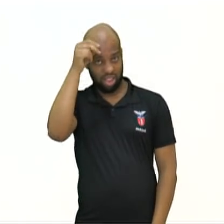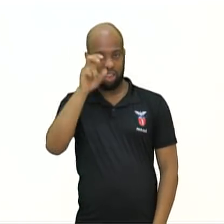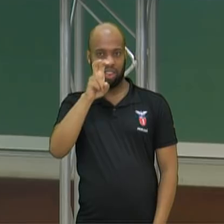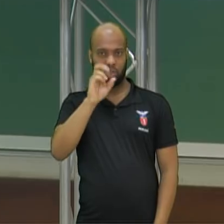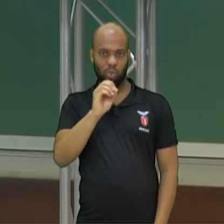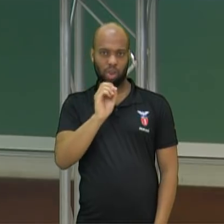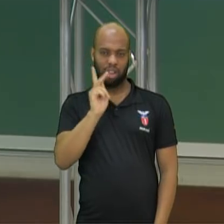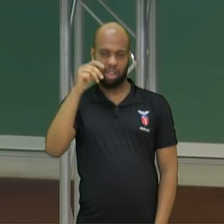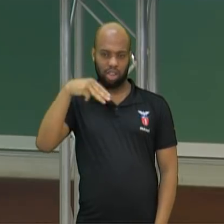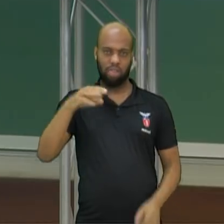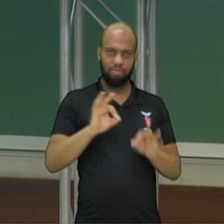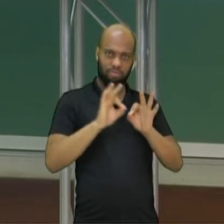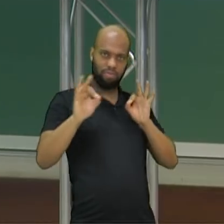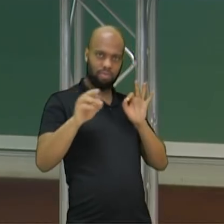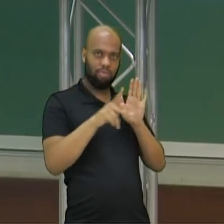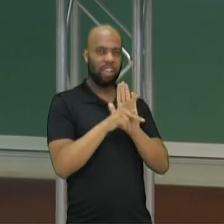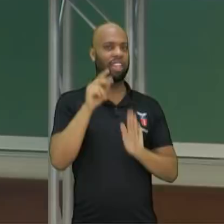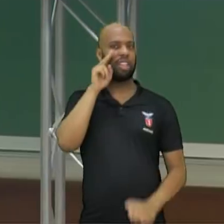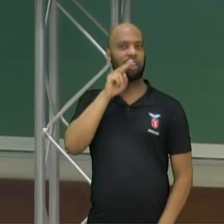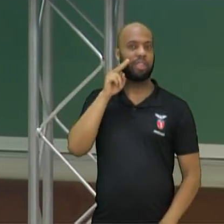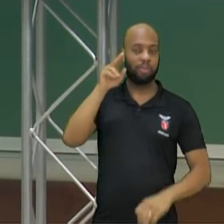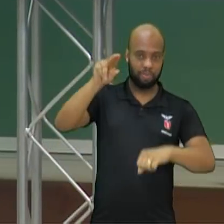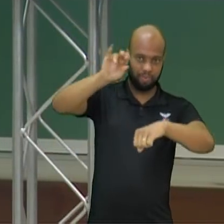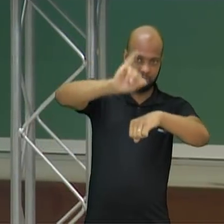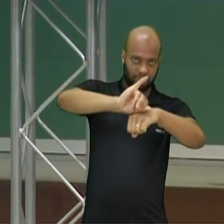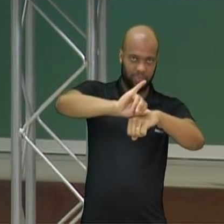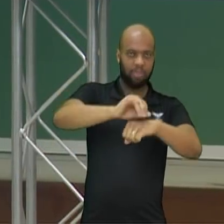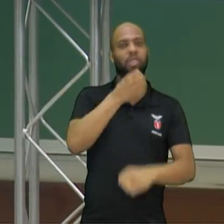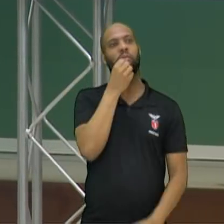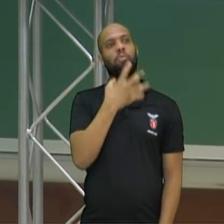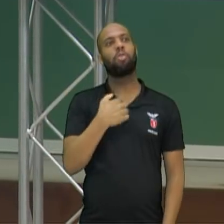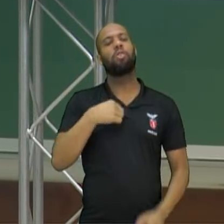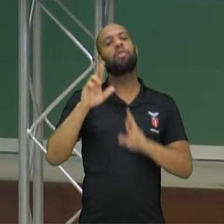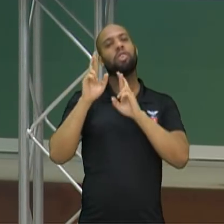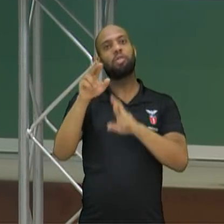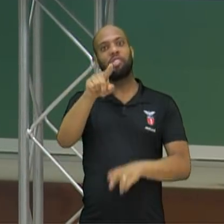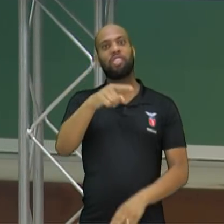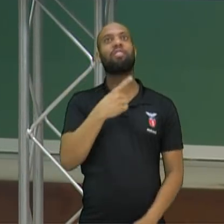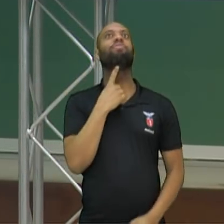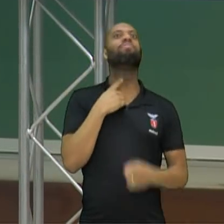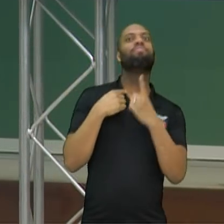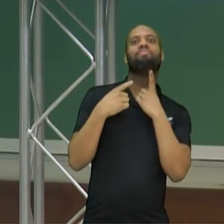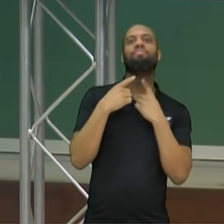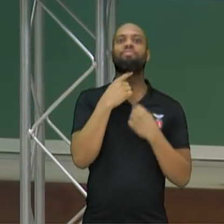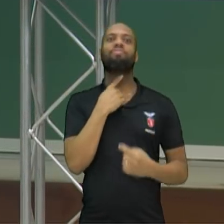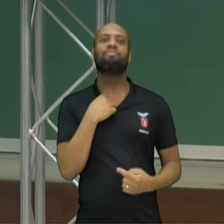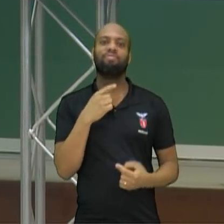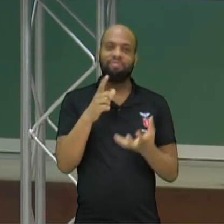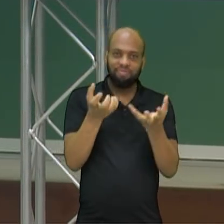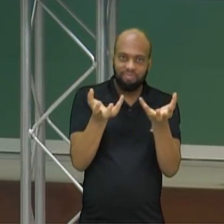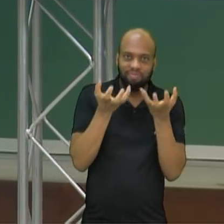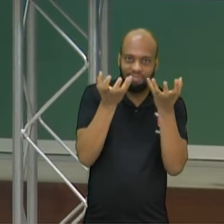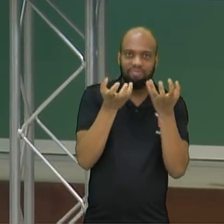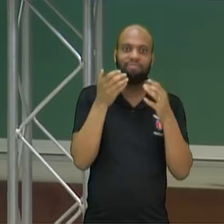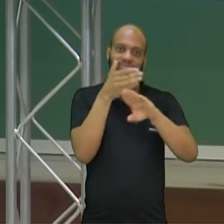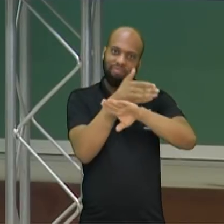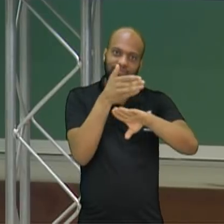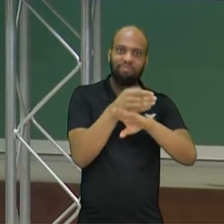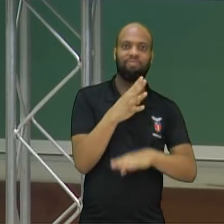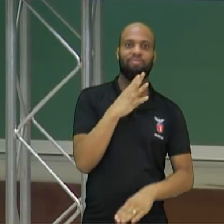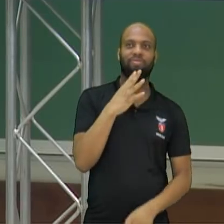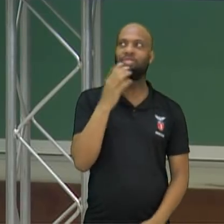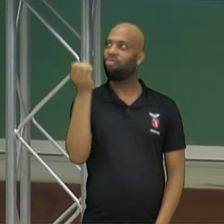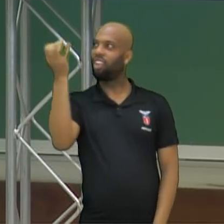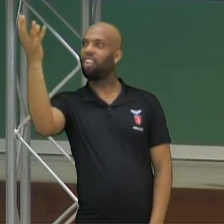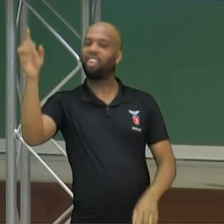Que nomezinhos legais. Muito bom, né, gente? Eu espero que tenha atiçado em vocês o desejo de